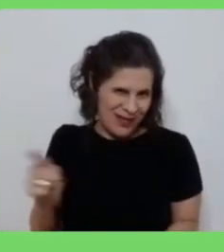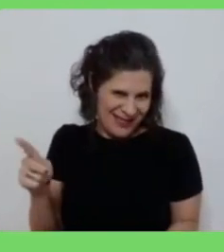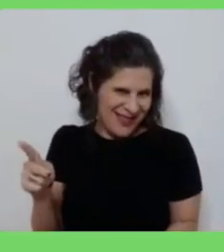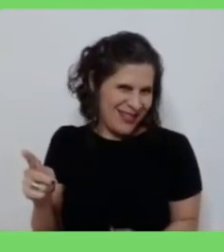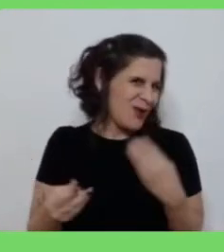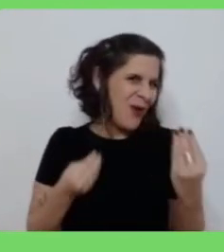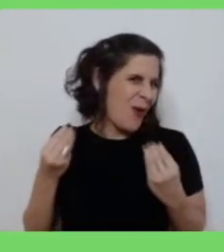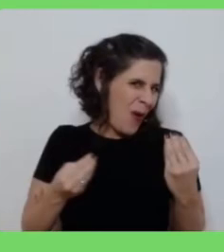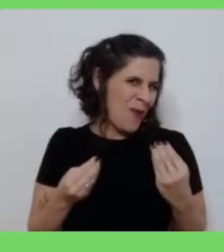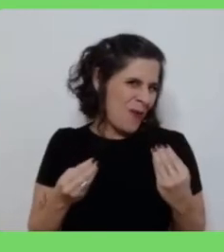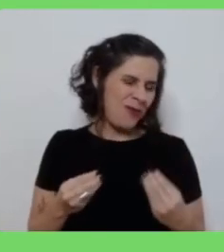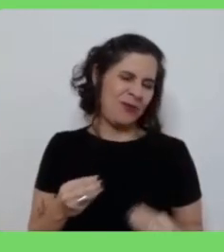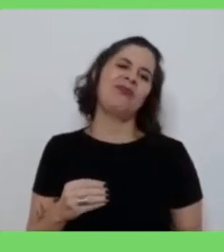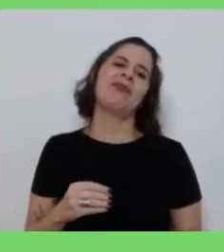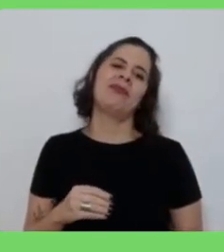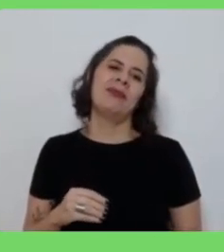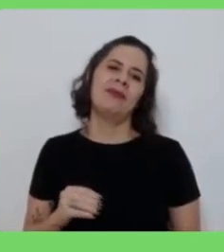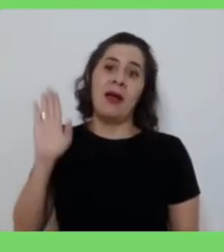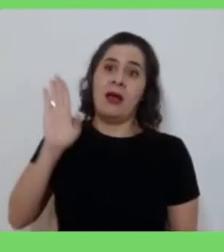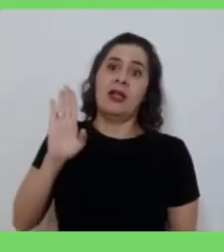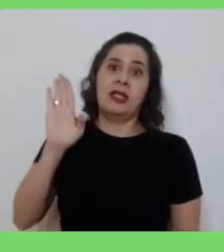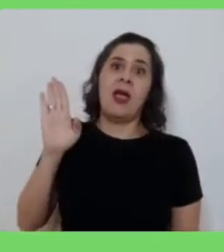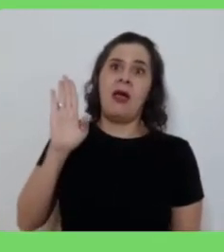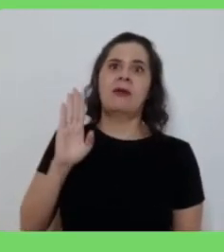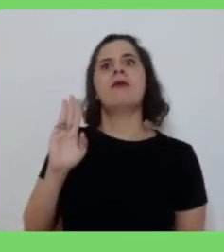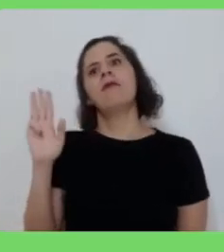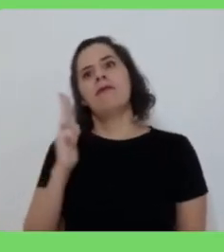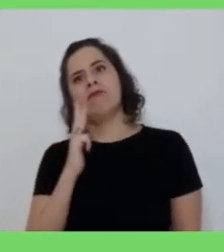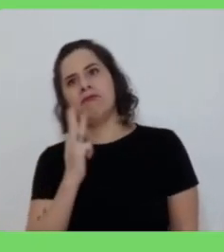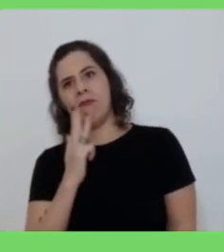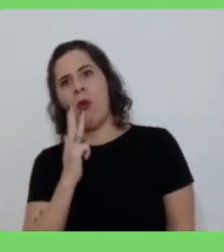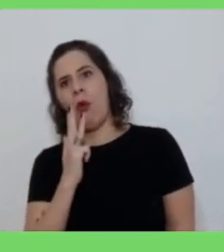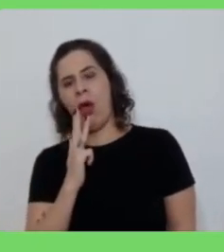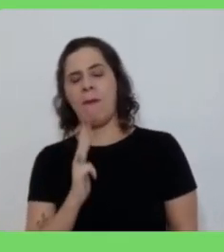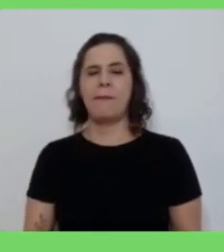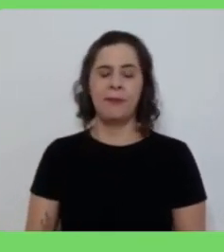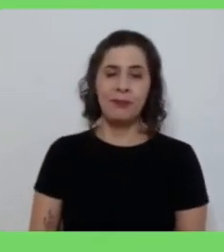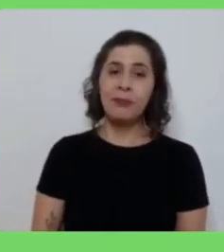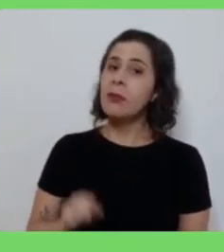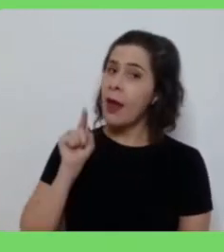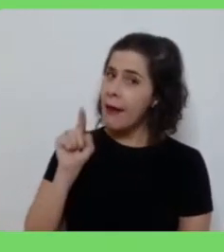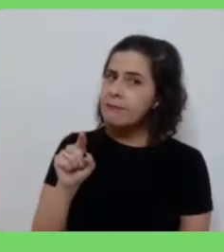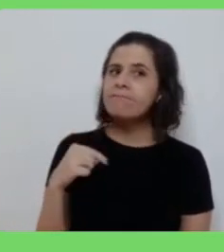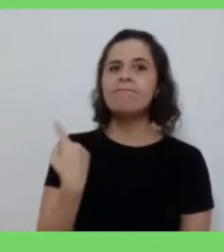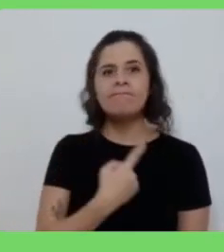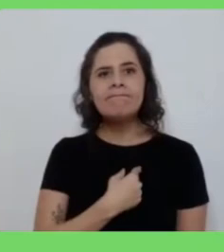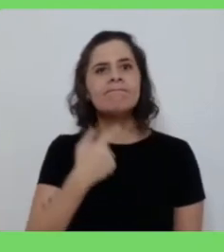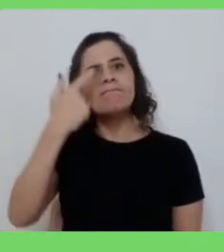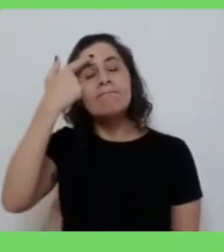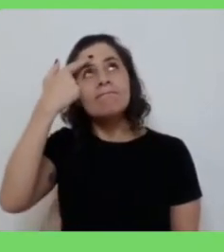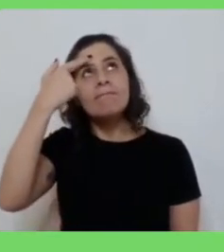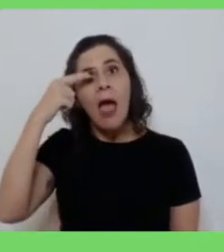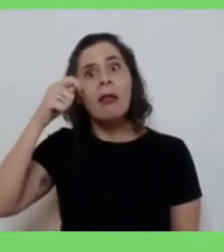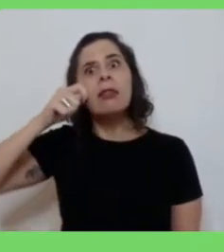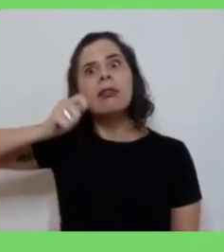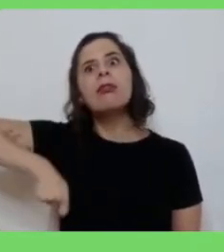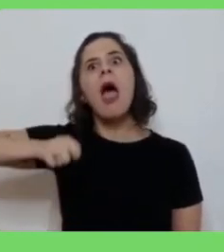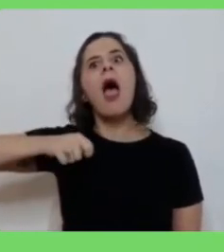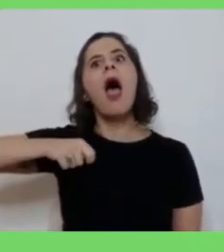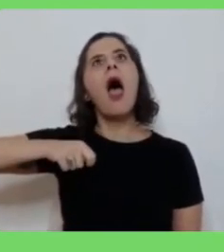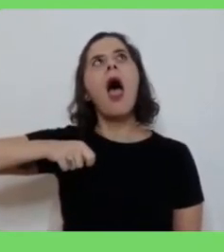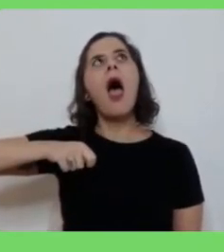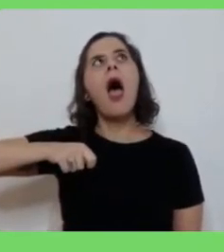né no caso do do candidato Luiz Inácio Lula da Silva e nós achamos que era